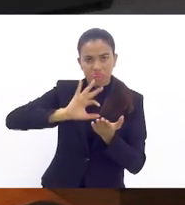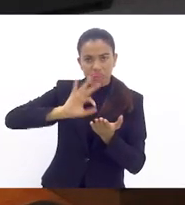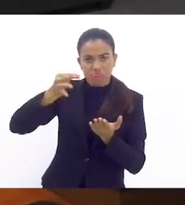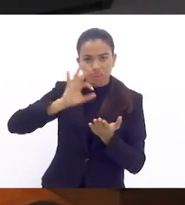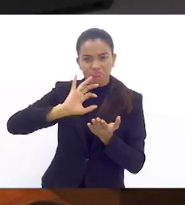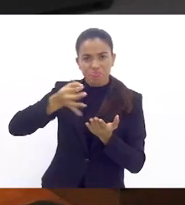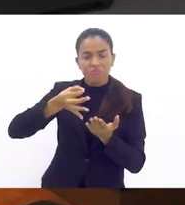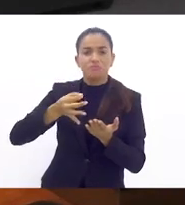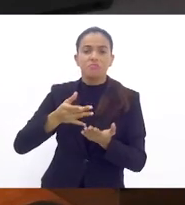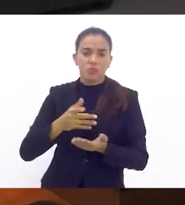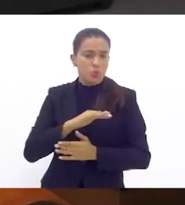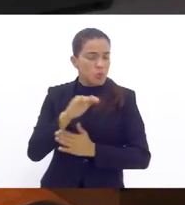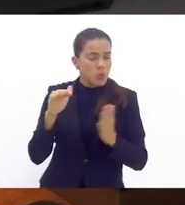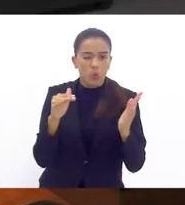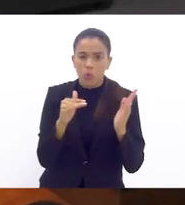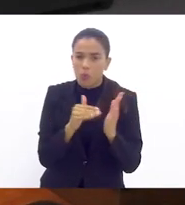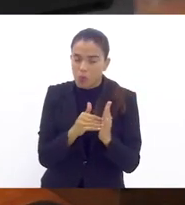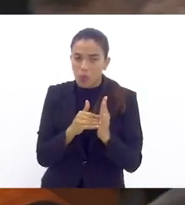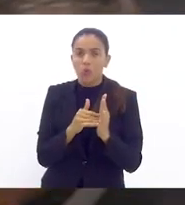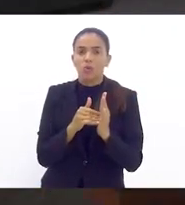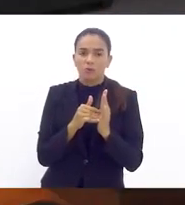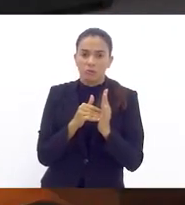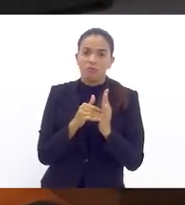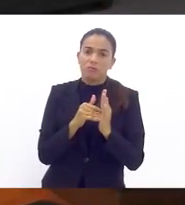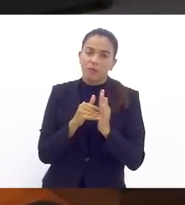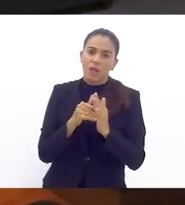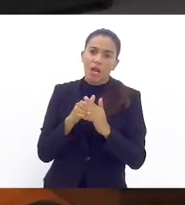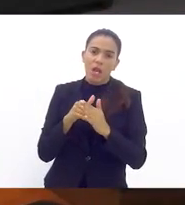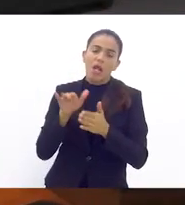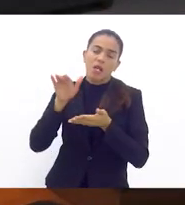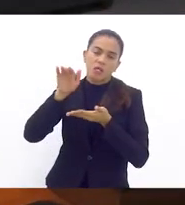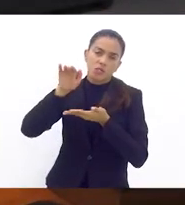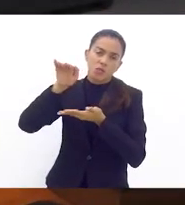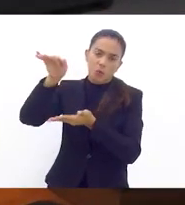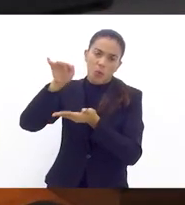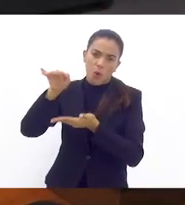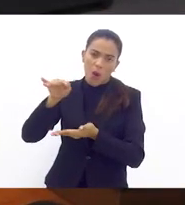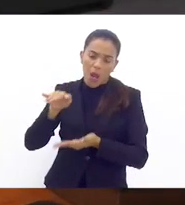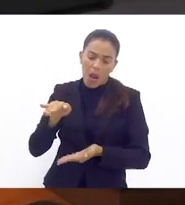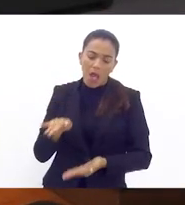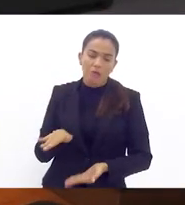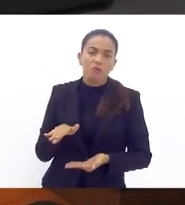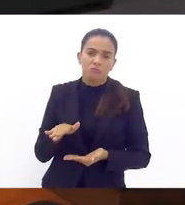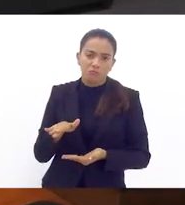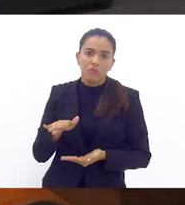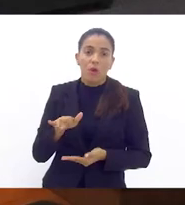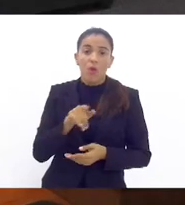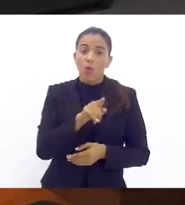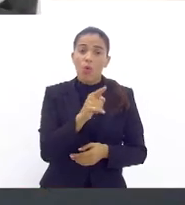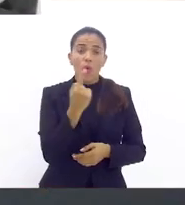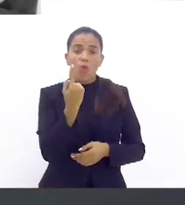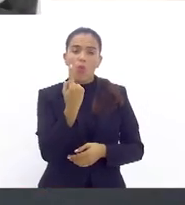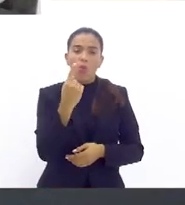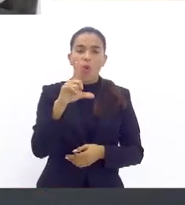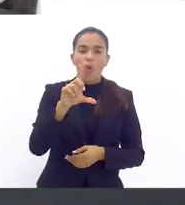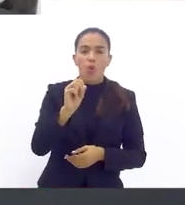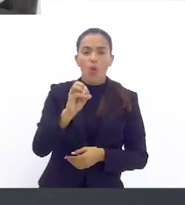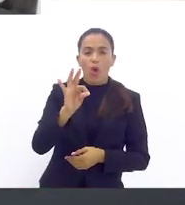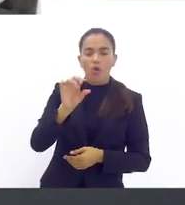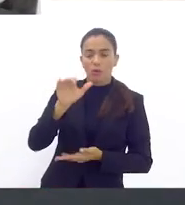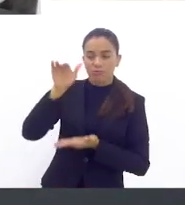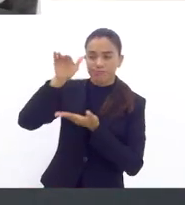dos lotes, que eles guardam também há um tempo os lotes, né, e fizeram análise novamente dos lotes, os que já não tinham especificamente daquele